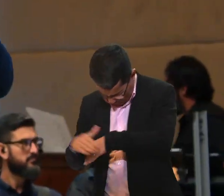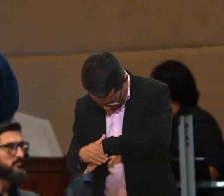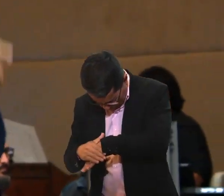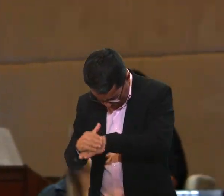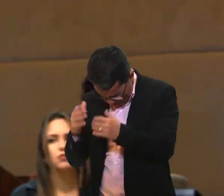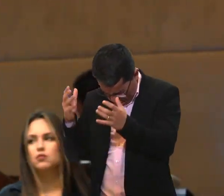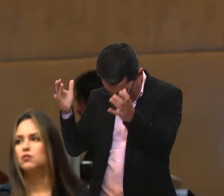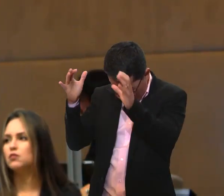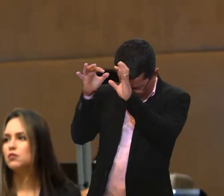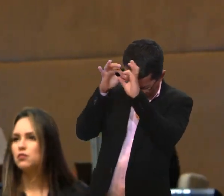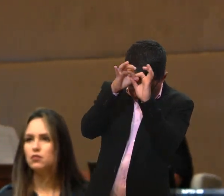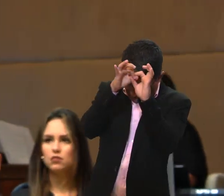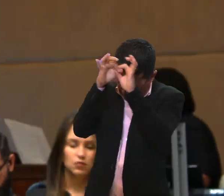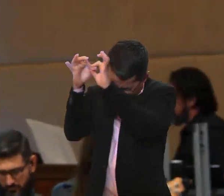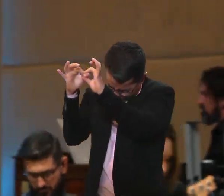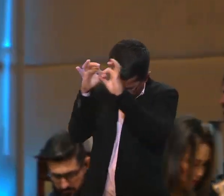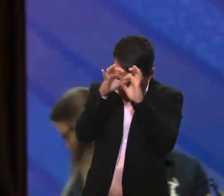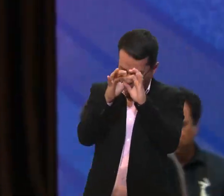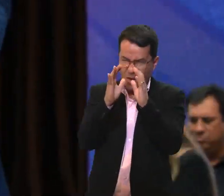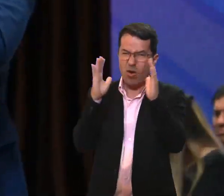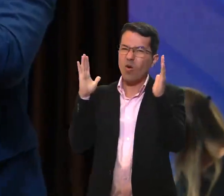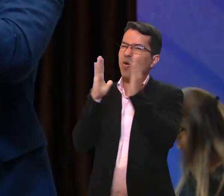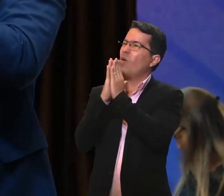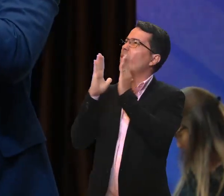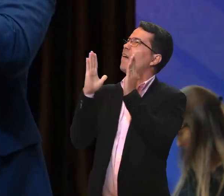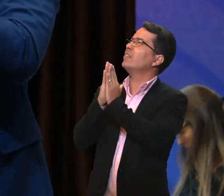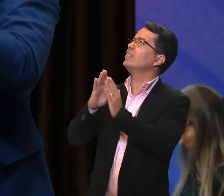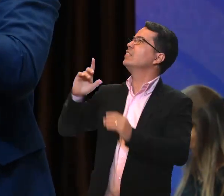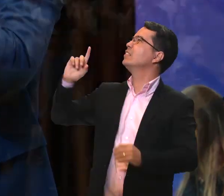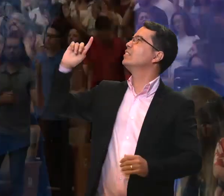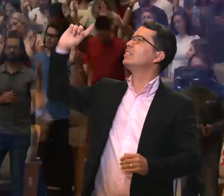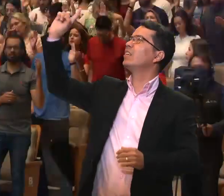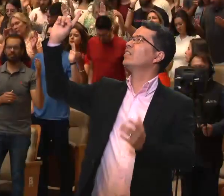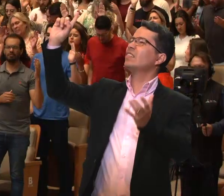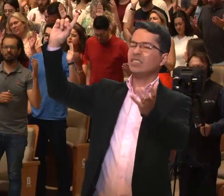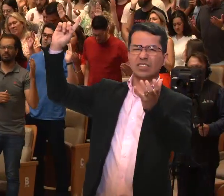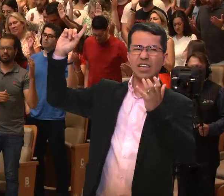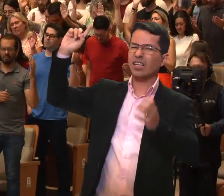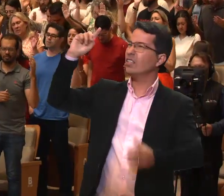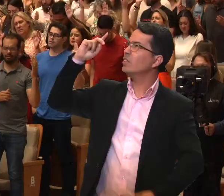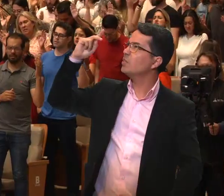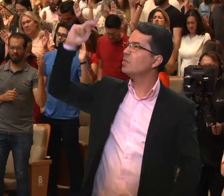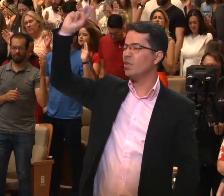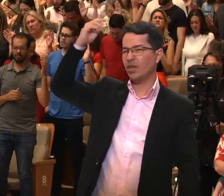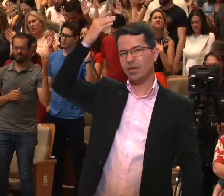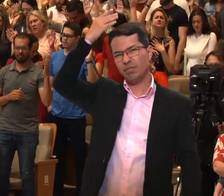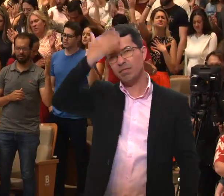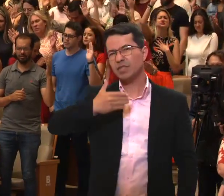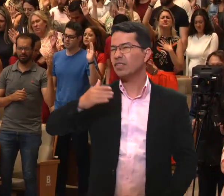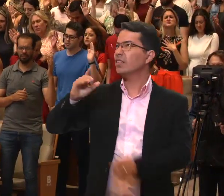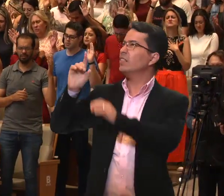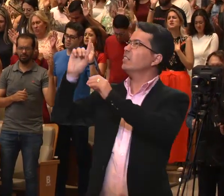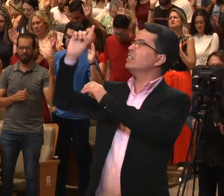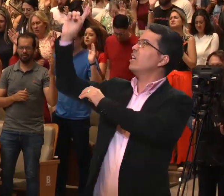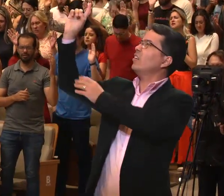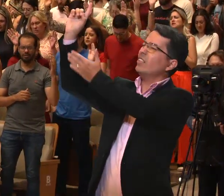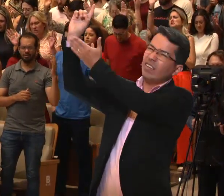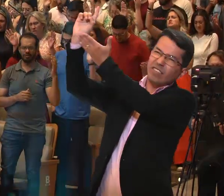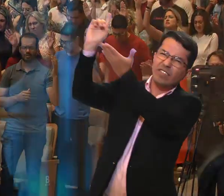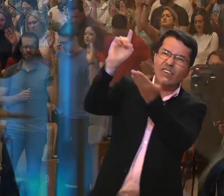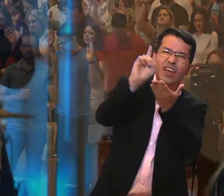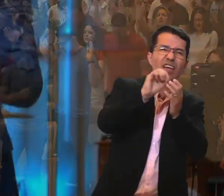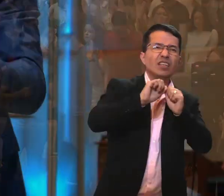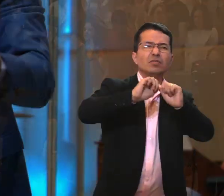da assembleia que ora. Deus, eu quero a tua presença. Vem, Deus, hoje neste lugar.